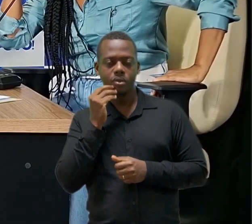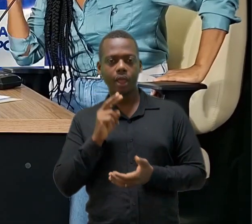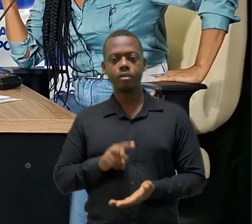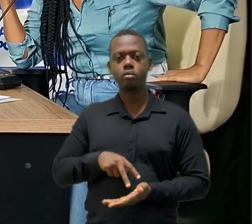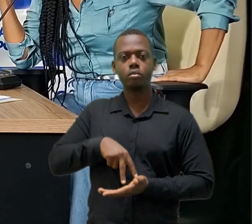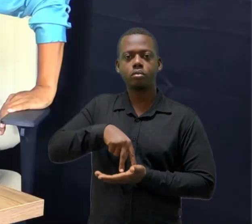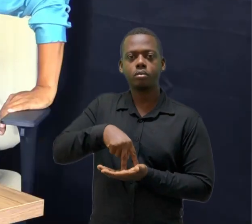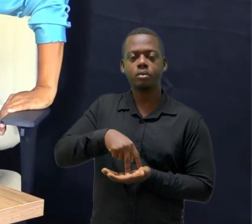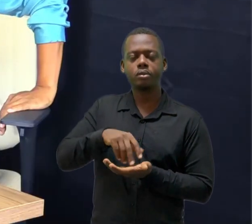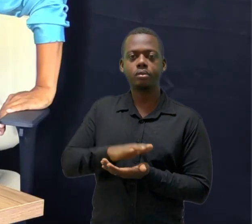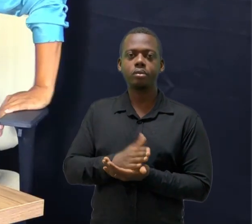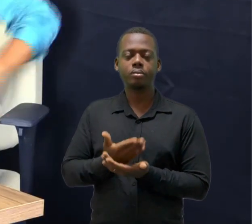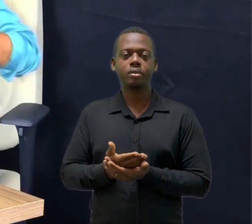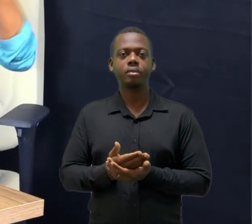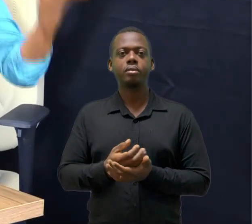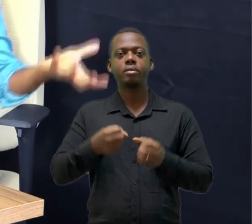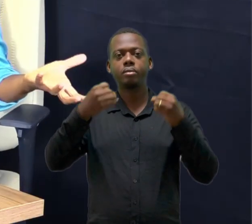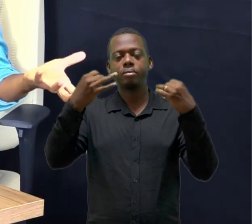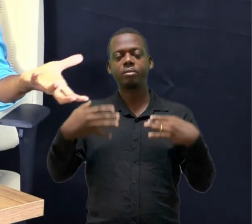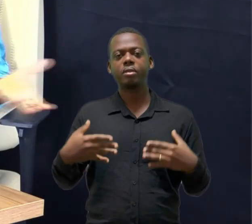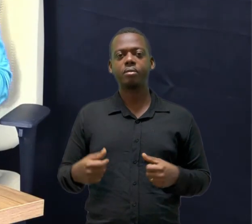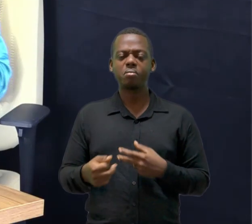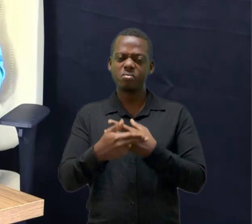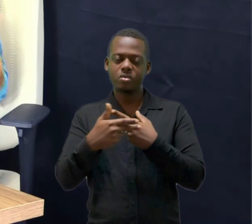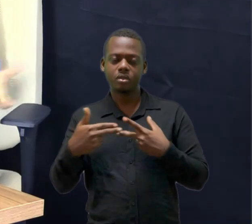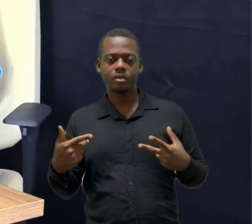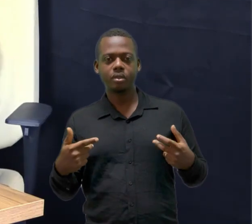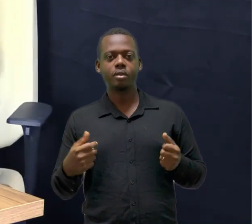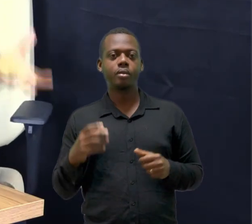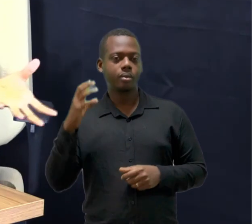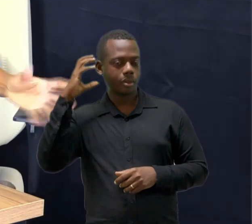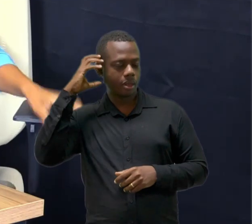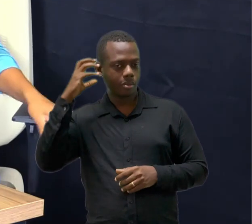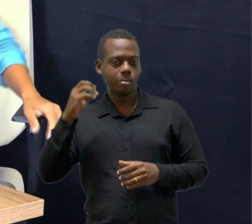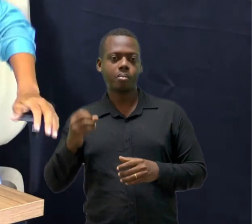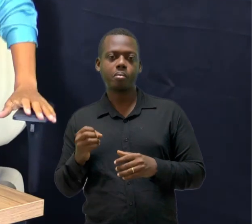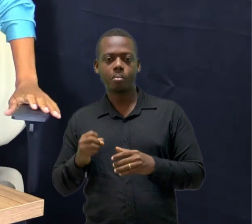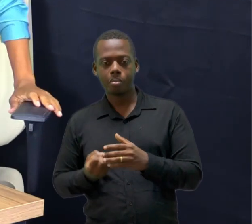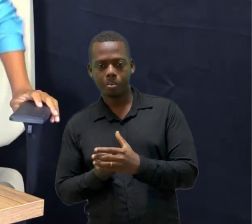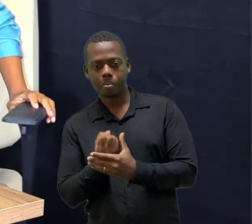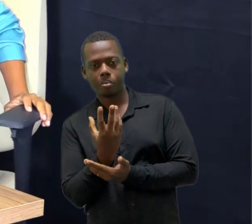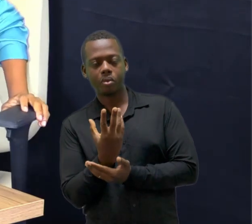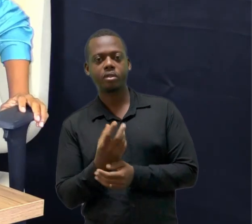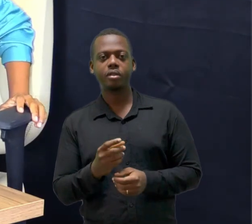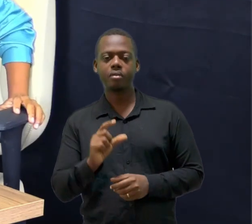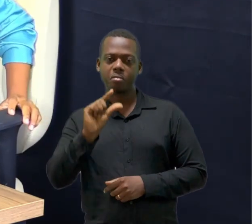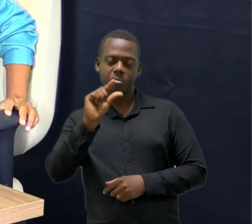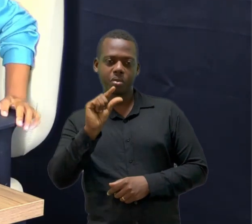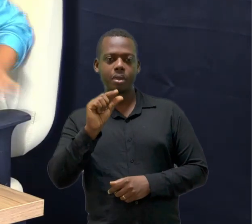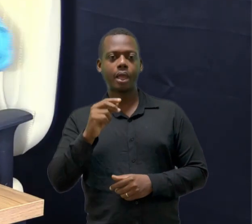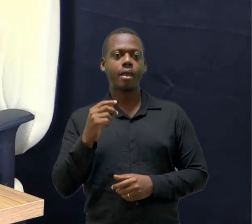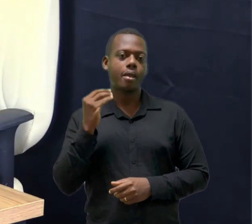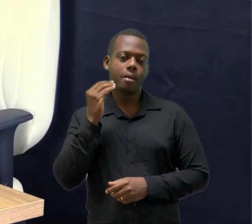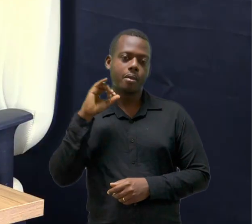intérprete. É muita coisa para se falar, né? Eu acho que o podcast realmente fica até curto, é muita coisa, mas aproveite, porque aqui